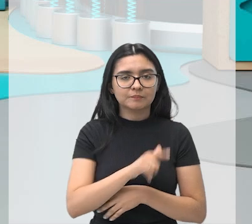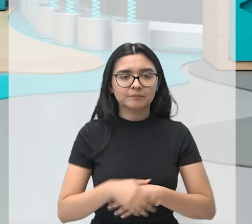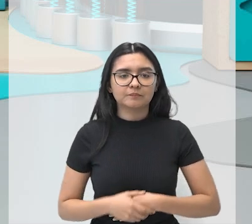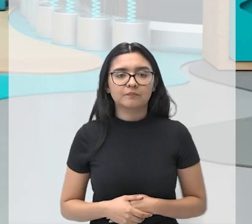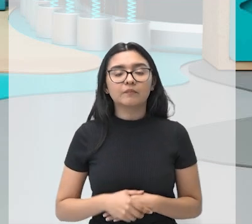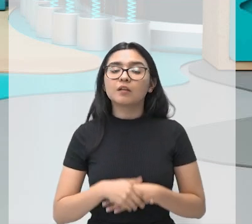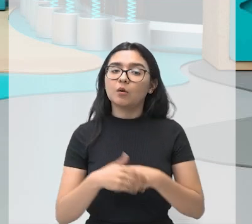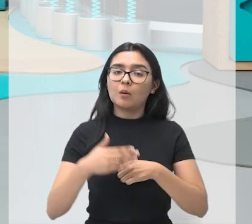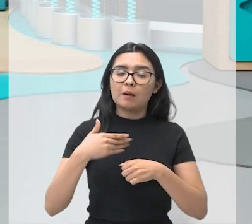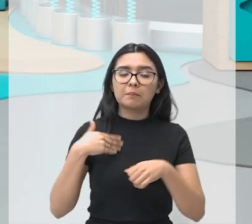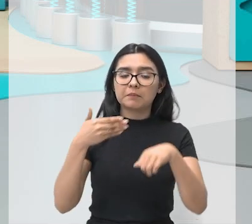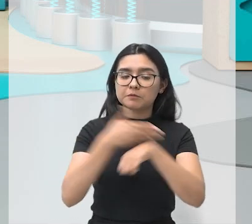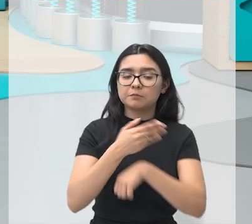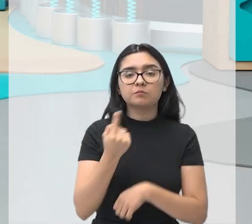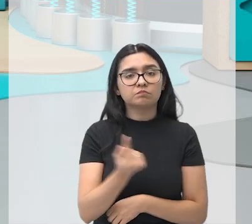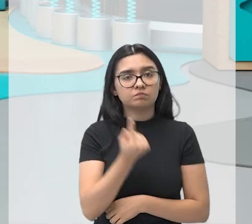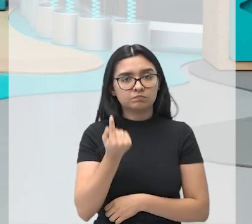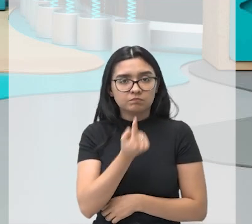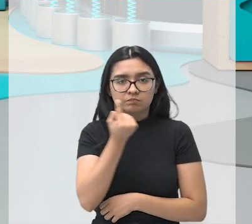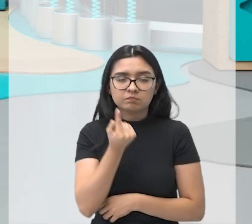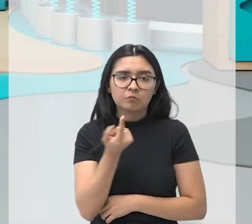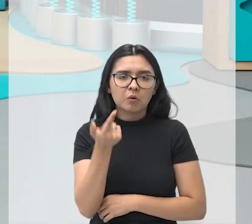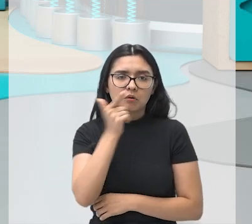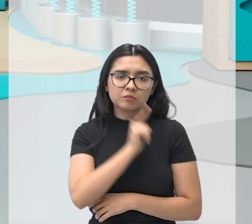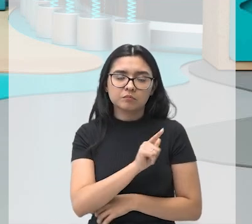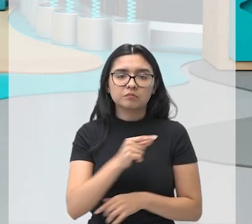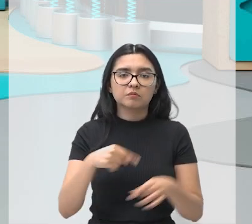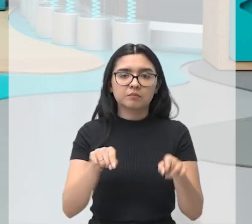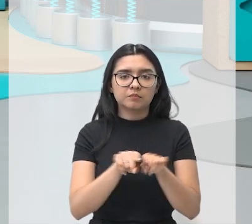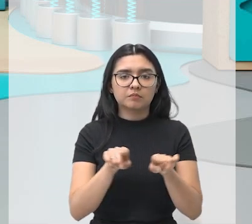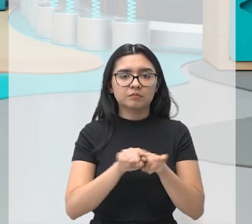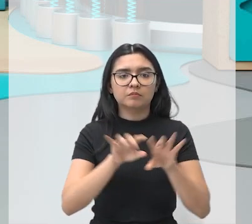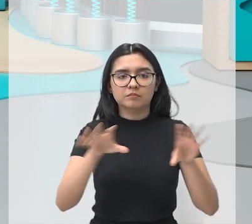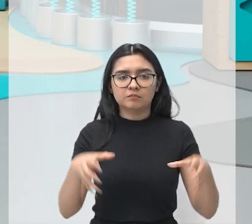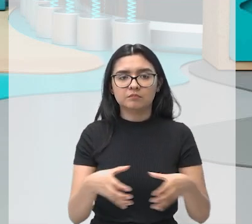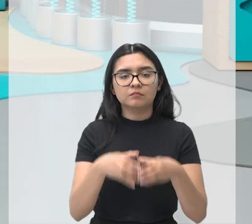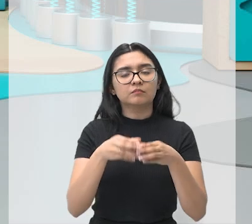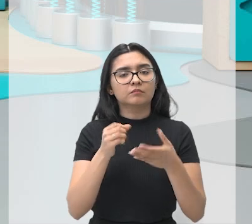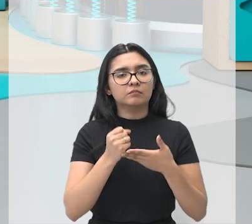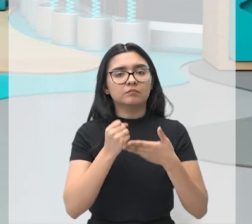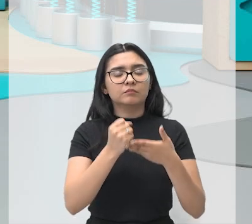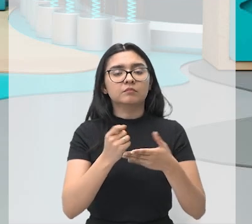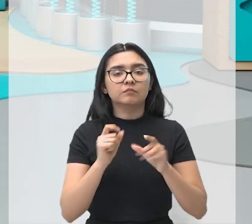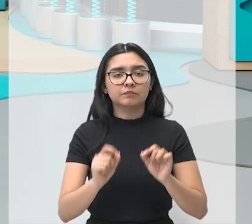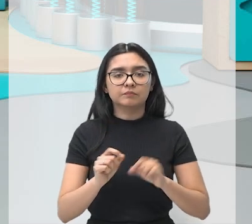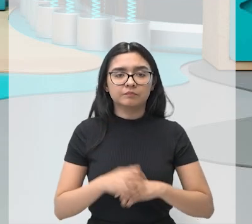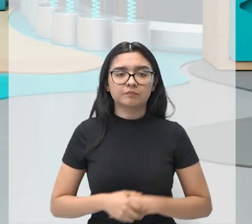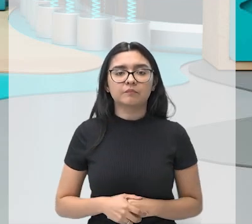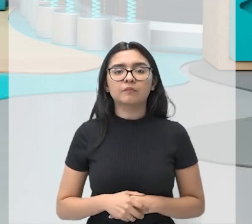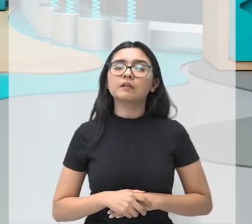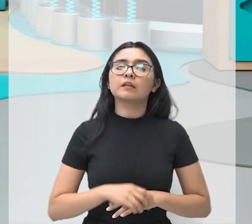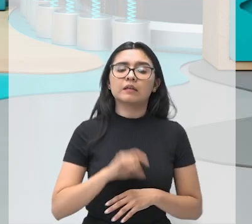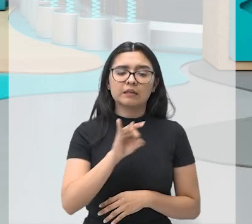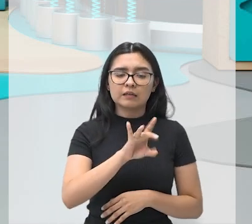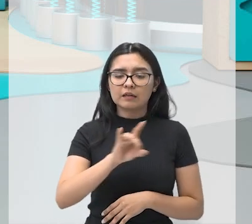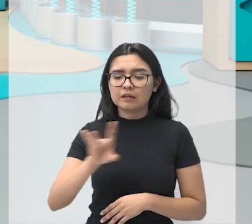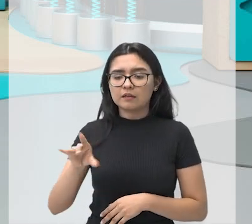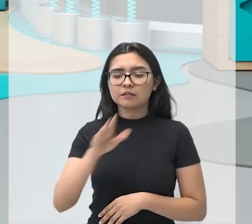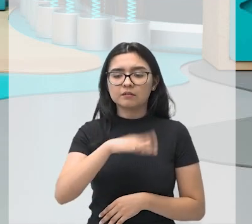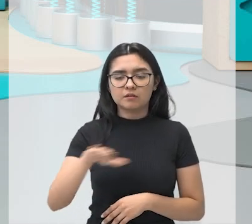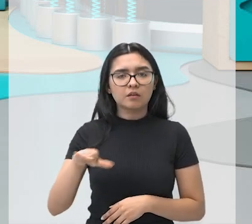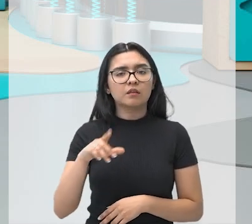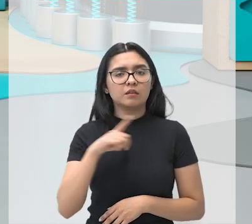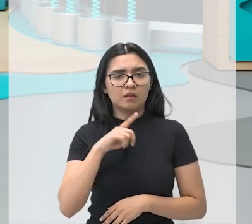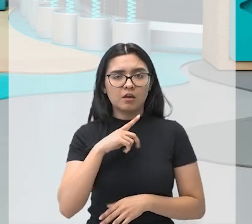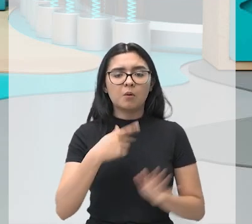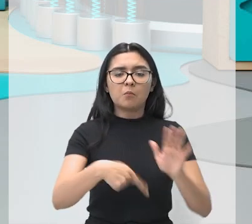participação individual, ela contribui para o resultado coletivo e reforça o conceito de que cada criança é